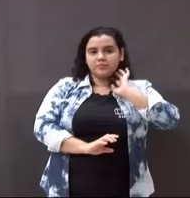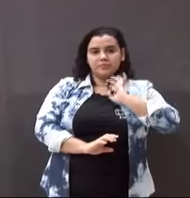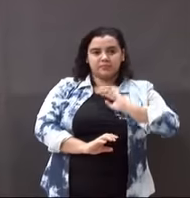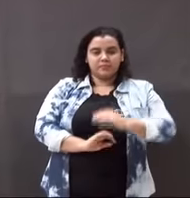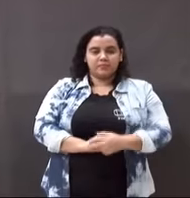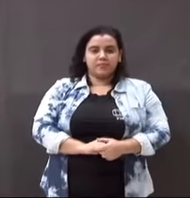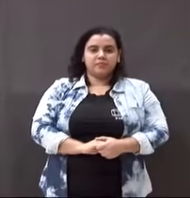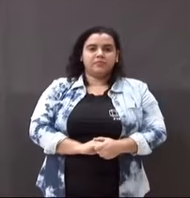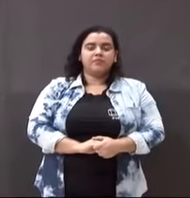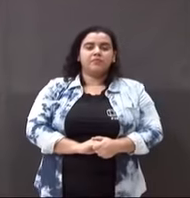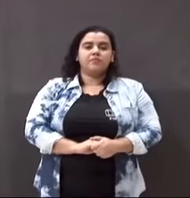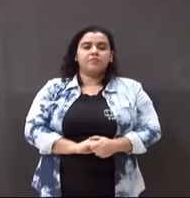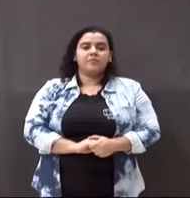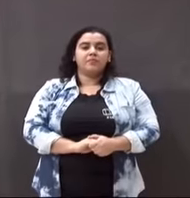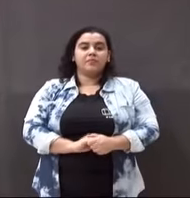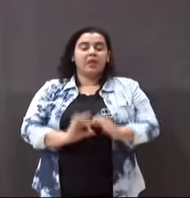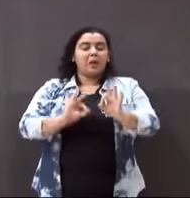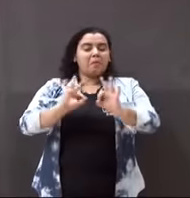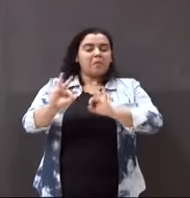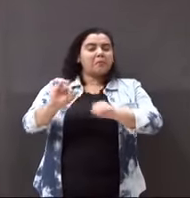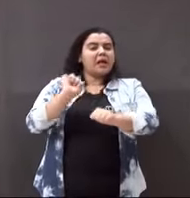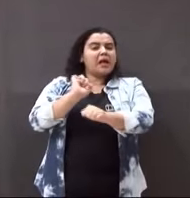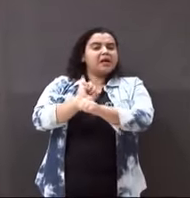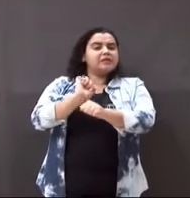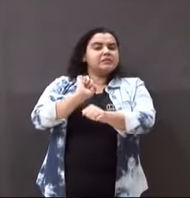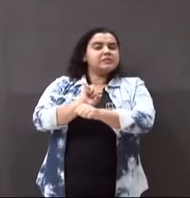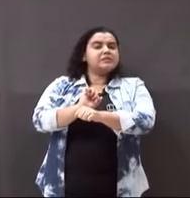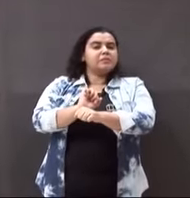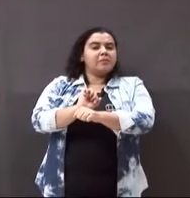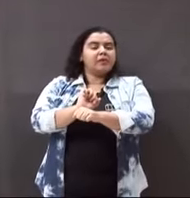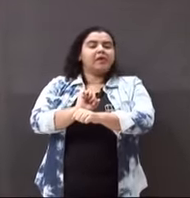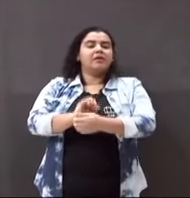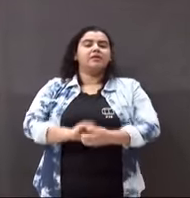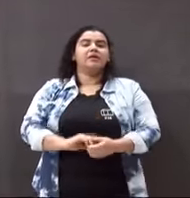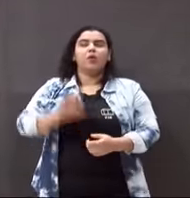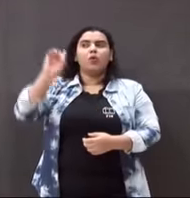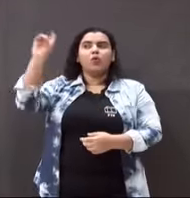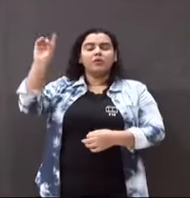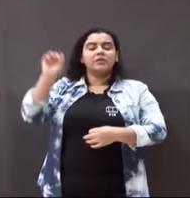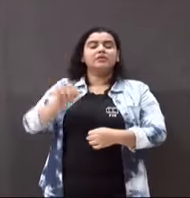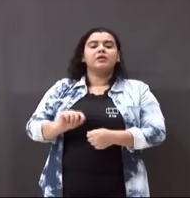Prepara-te para o que Deus vai fazer na sua vida depois da vírgula.